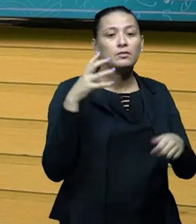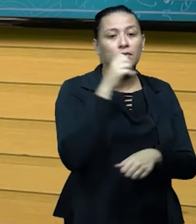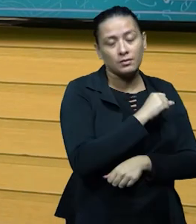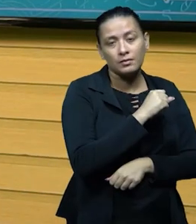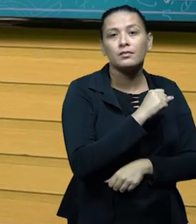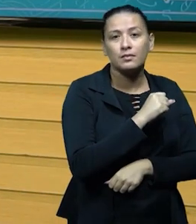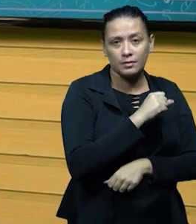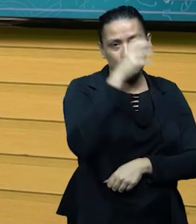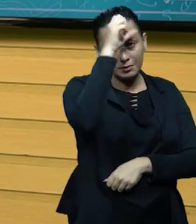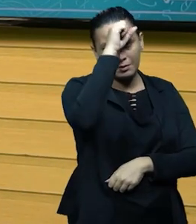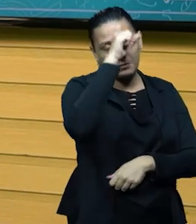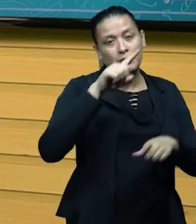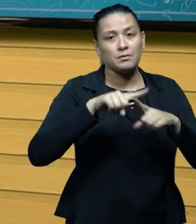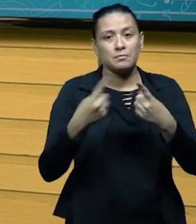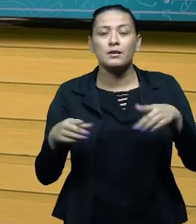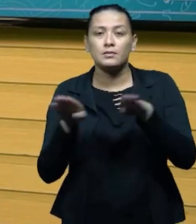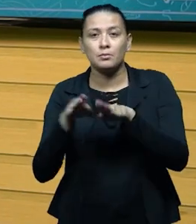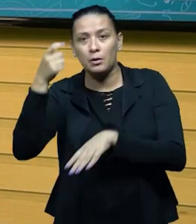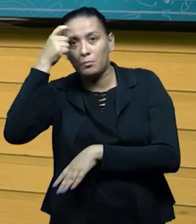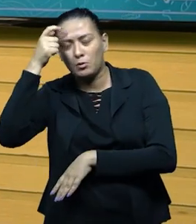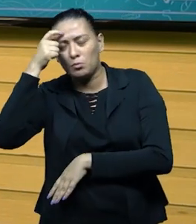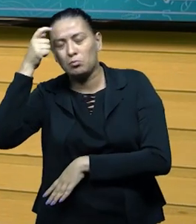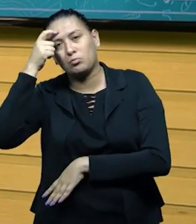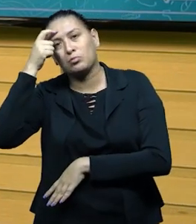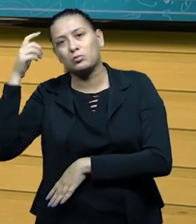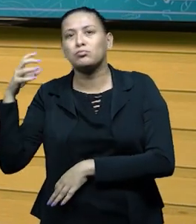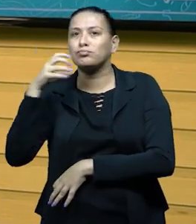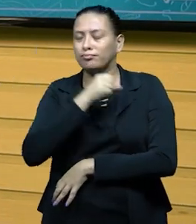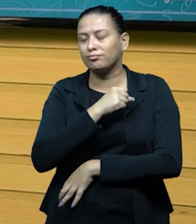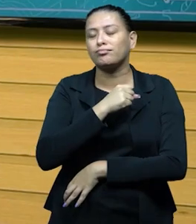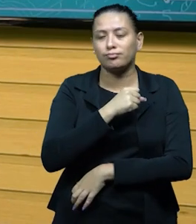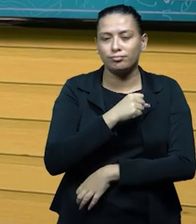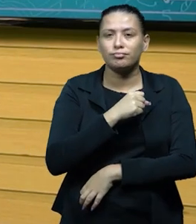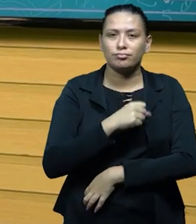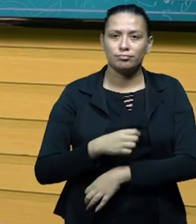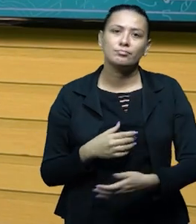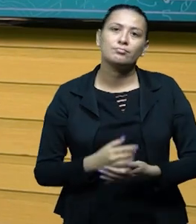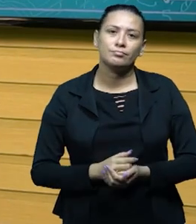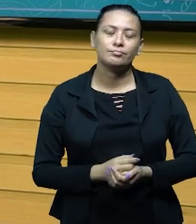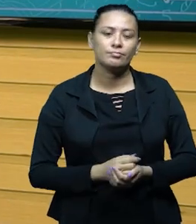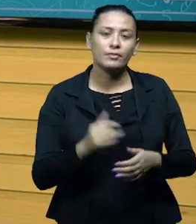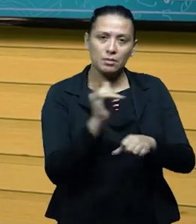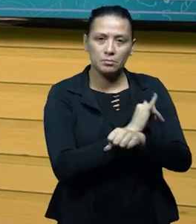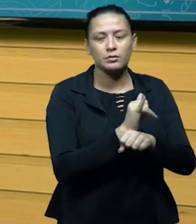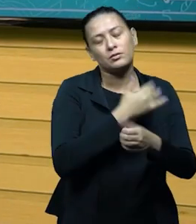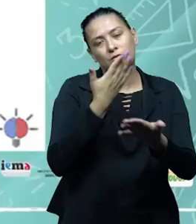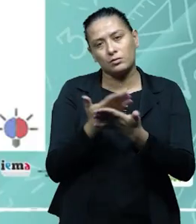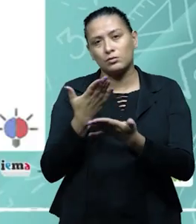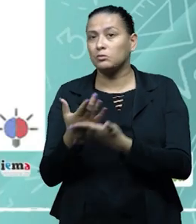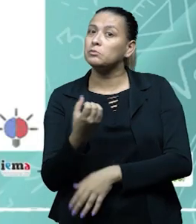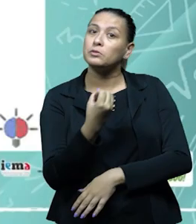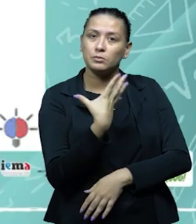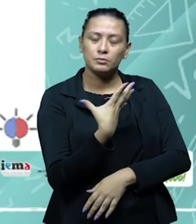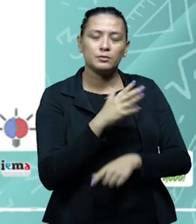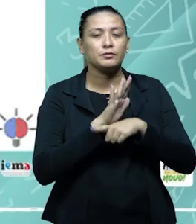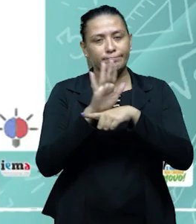mas ao mesmo tempo a sua memória processa aqui de forma bem rápida então é uma forma de estudar muito boa gente auxo é